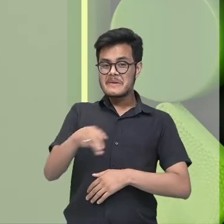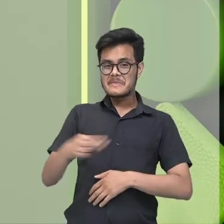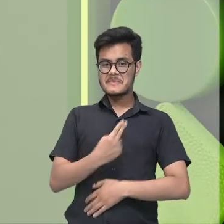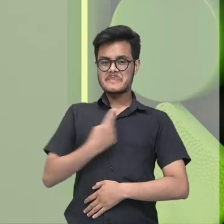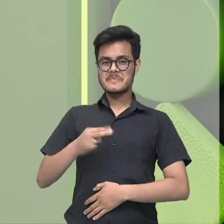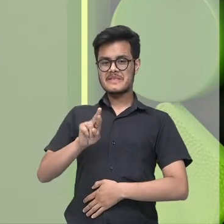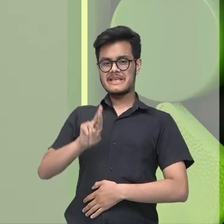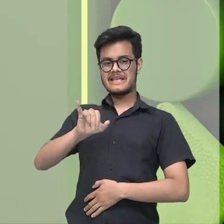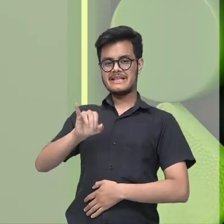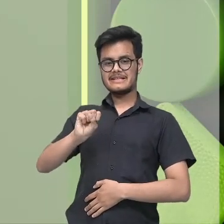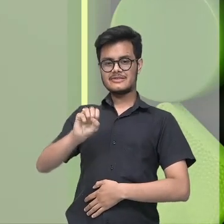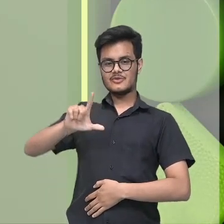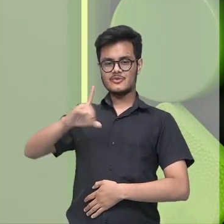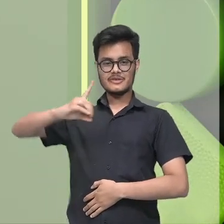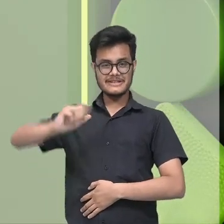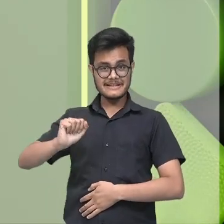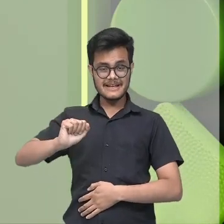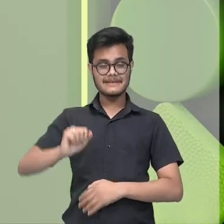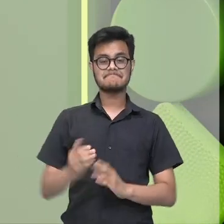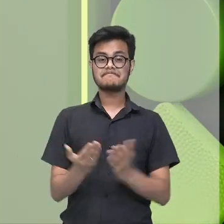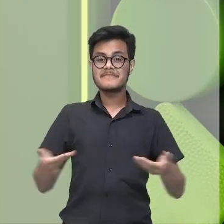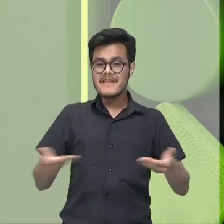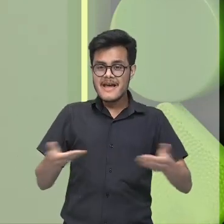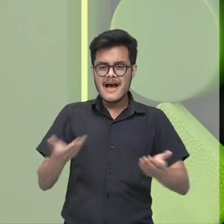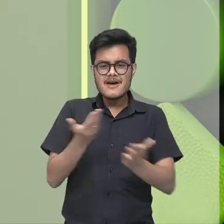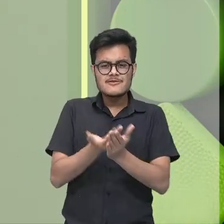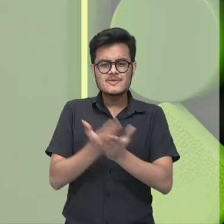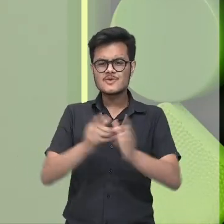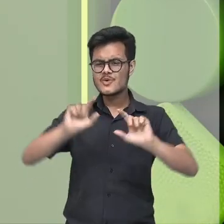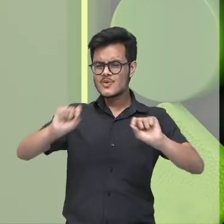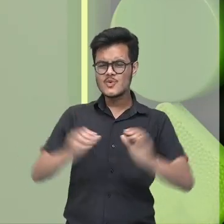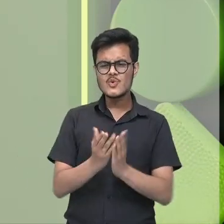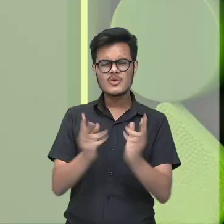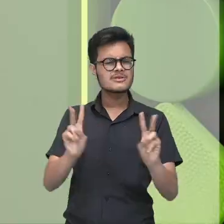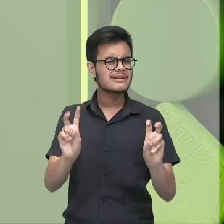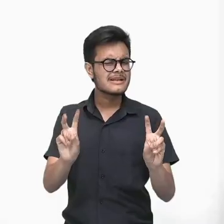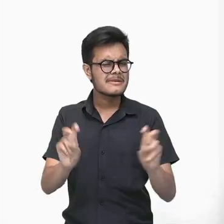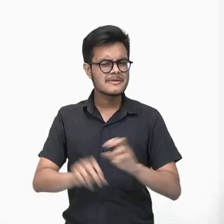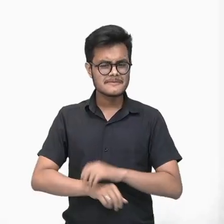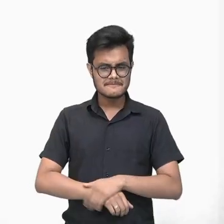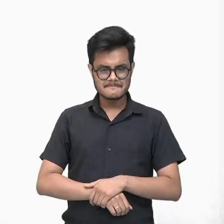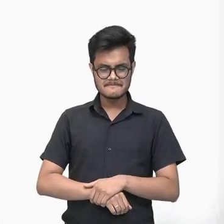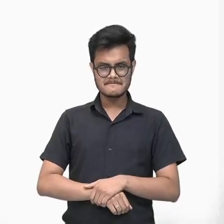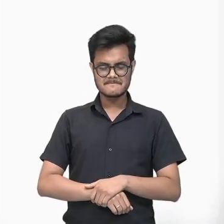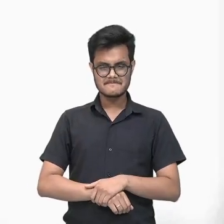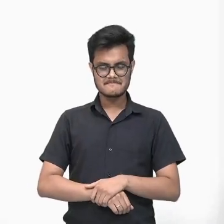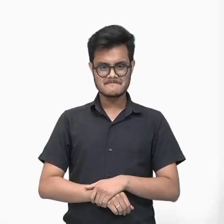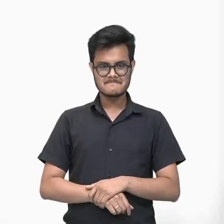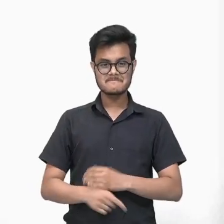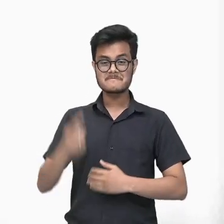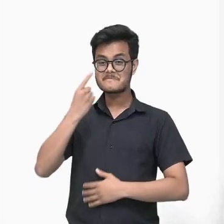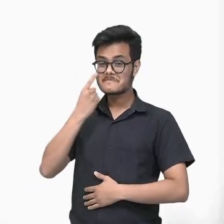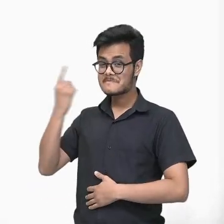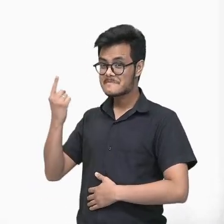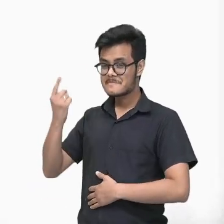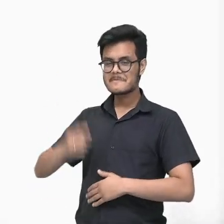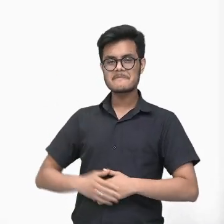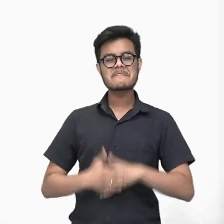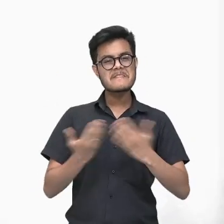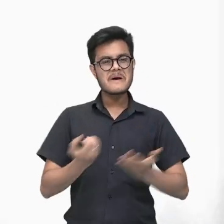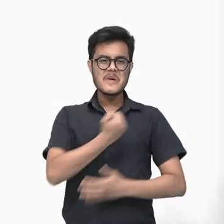professora Risolda Farias e agora vamos descobrir qual o tema da aula. Olha aí,